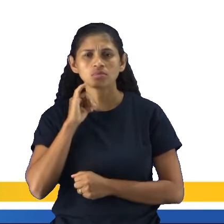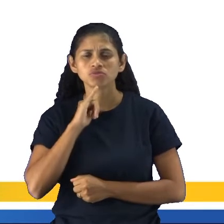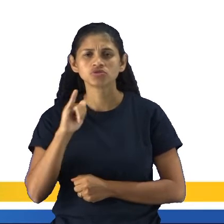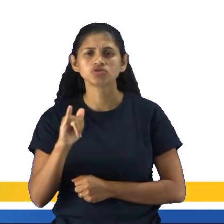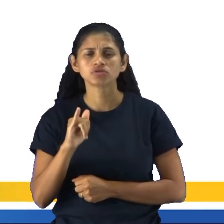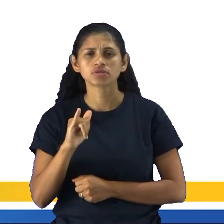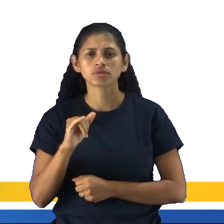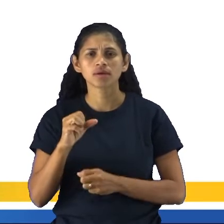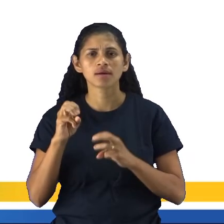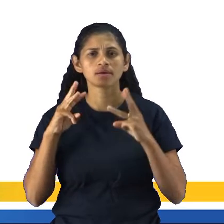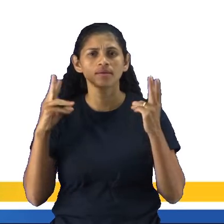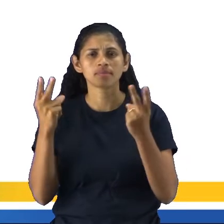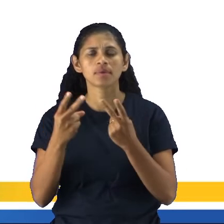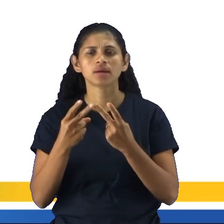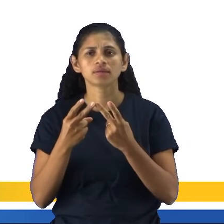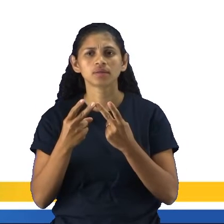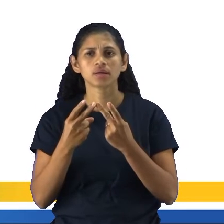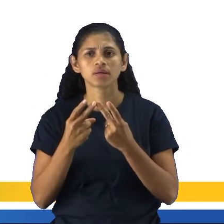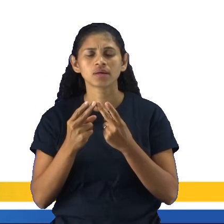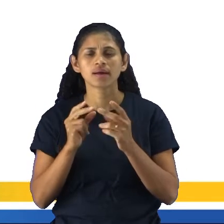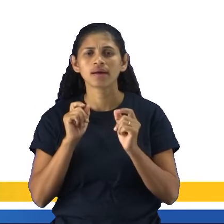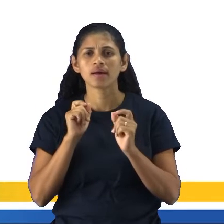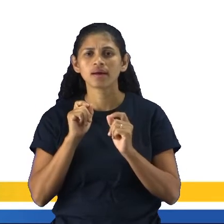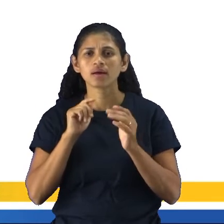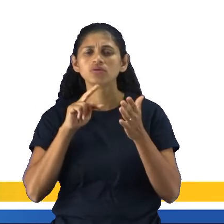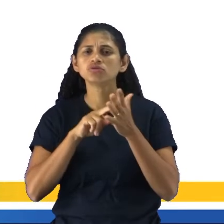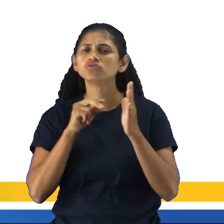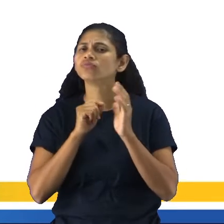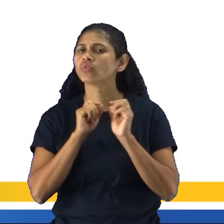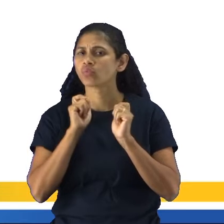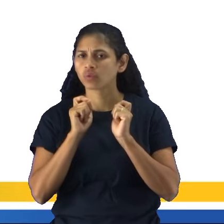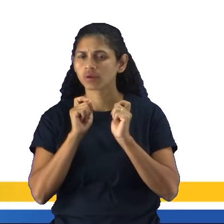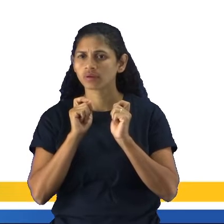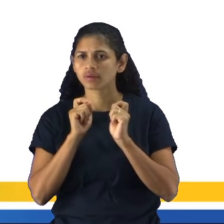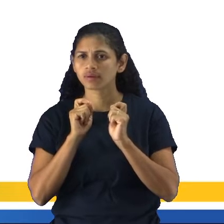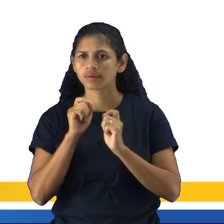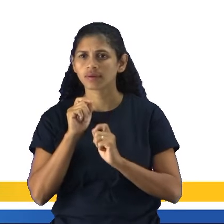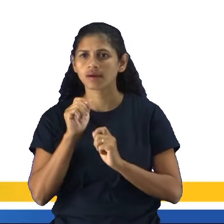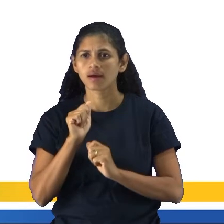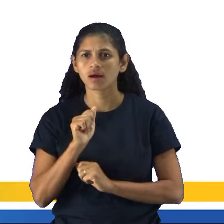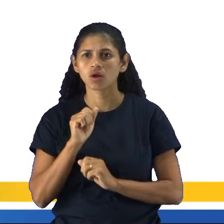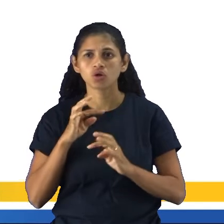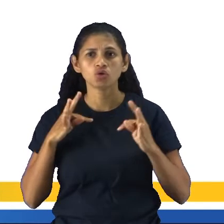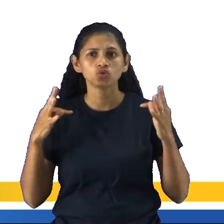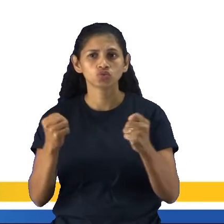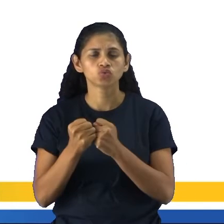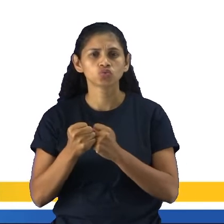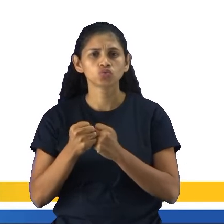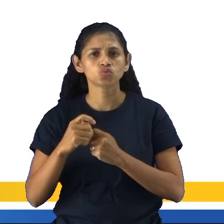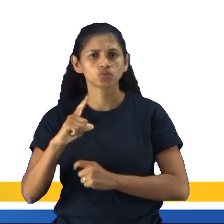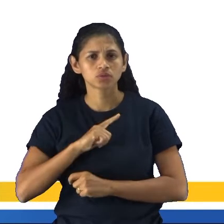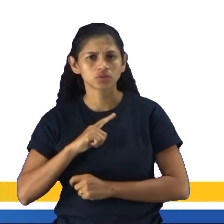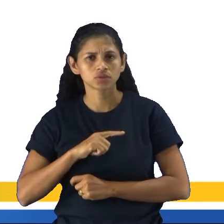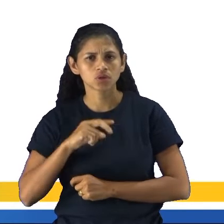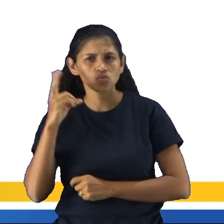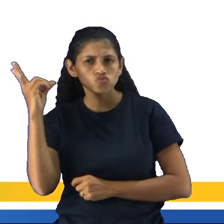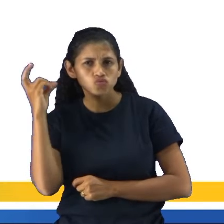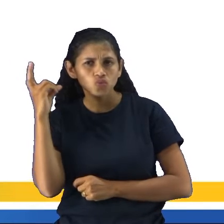matéria, alternativa A, é tudo que tem som? Alternativa B, é tudo que tem